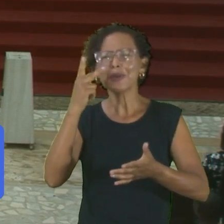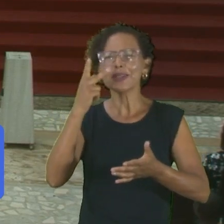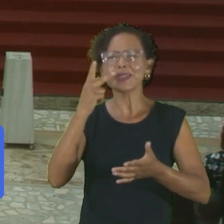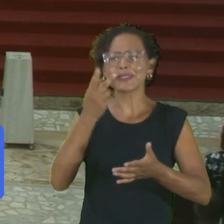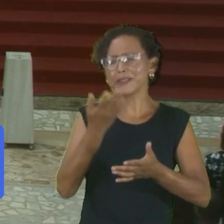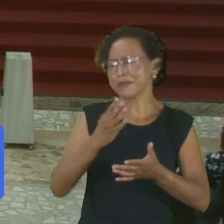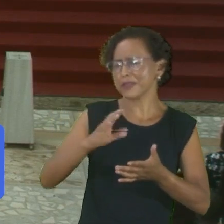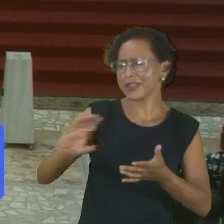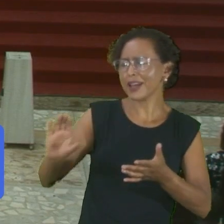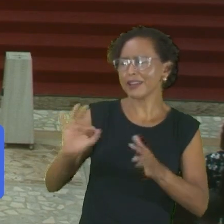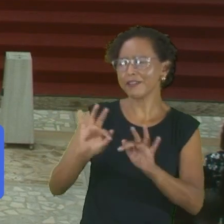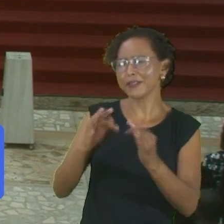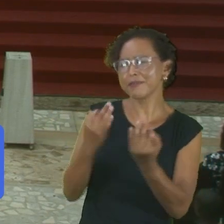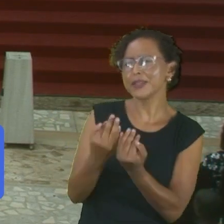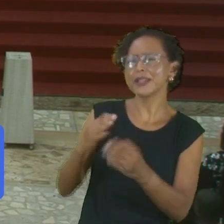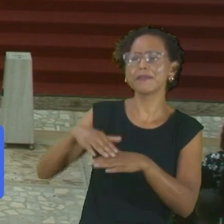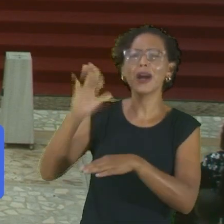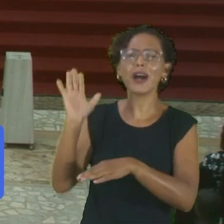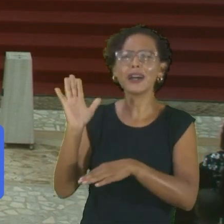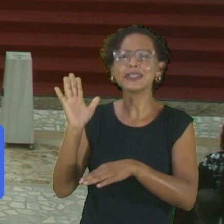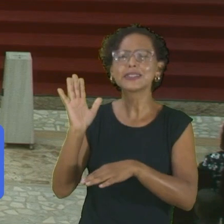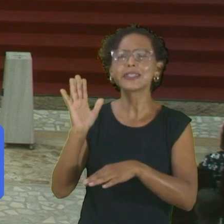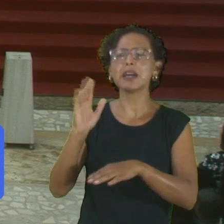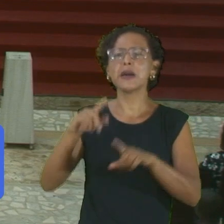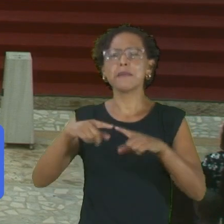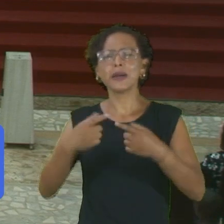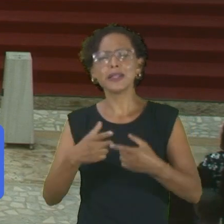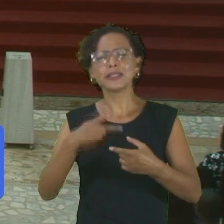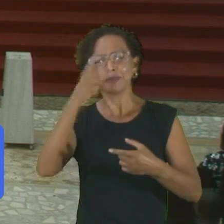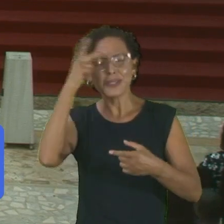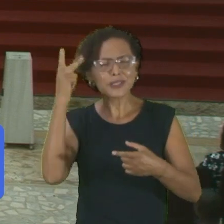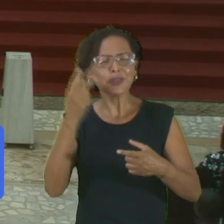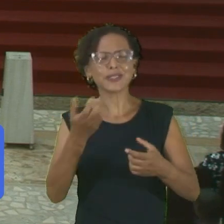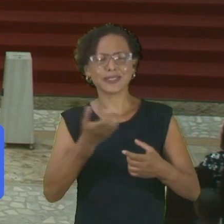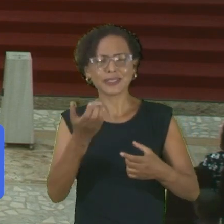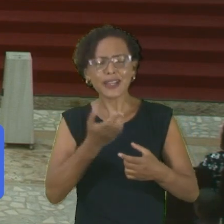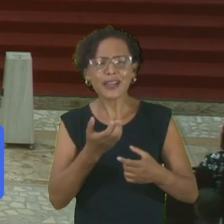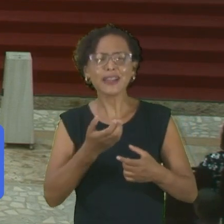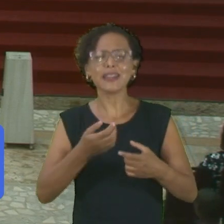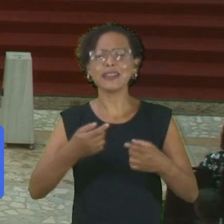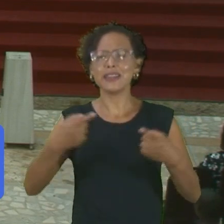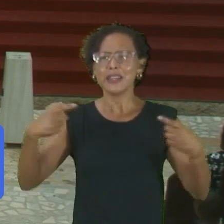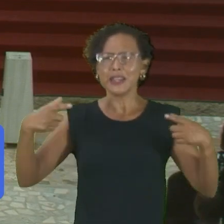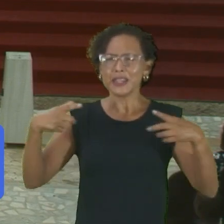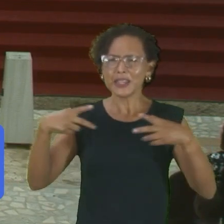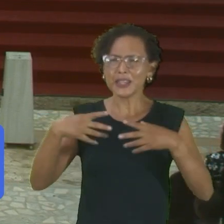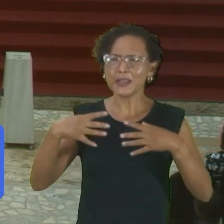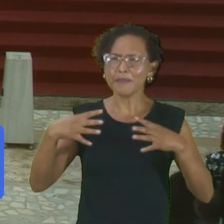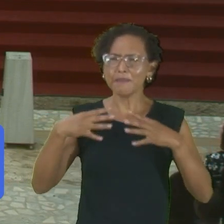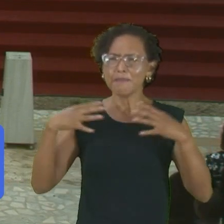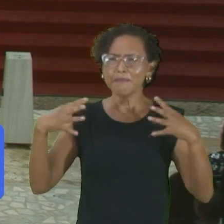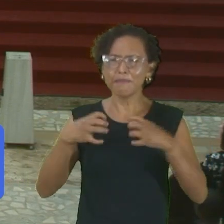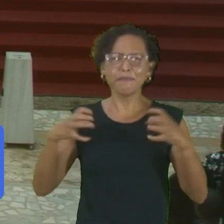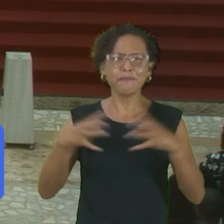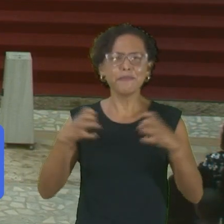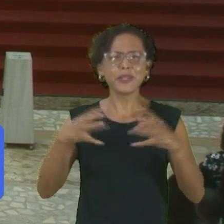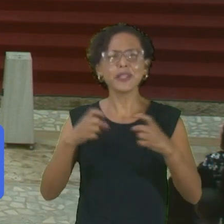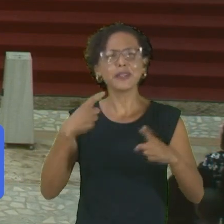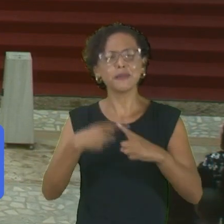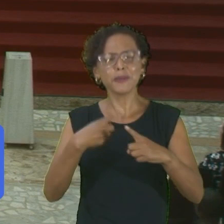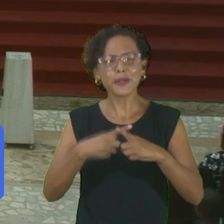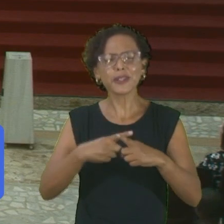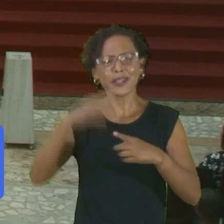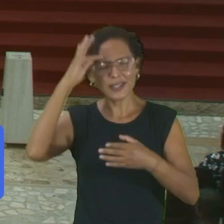em família, pessoas lutam por ideologias, pessoas brigam por causa de posição